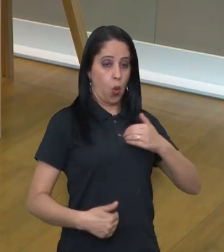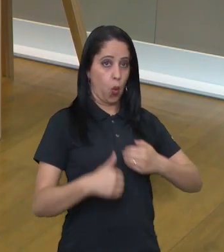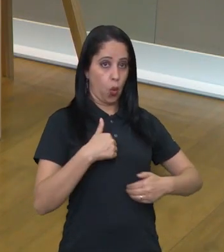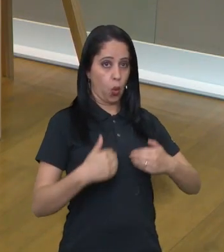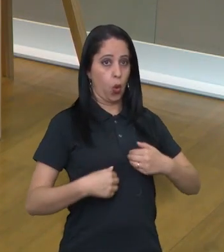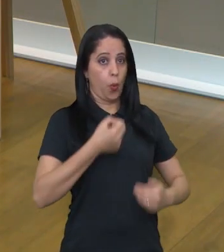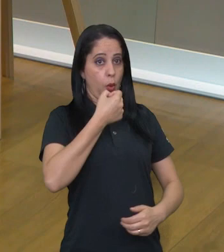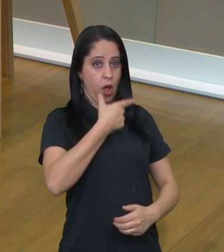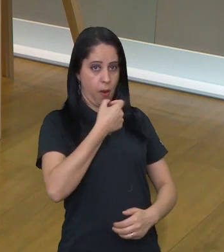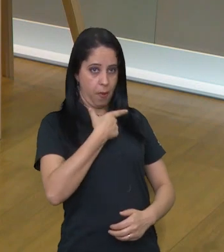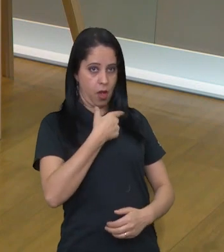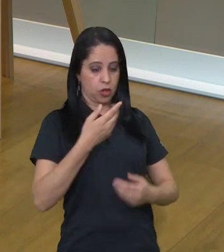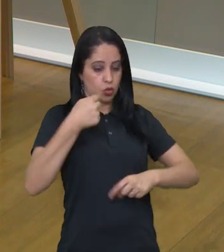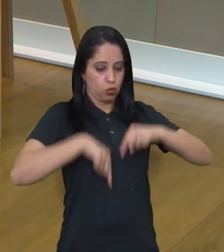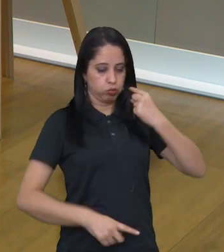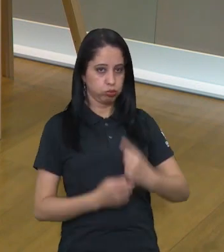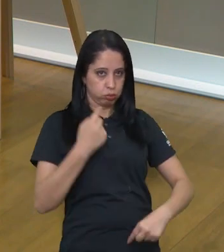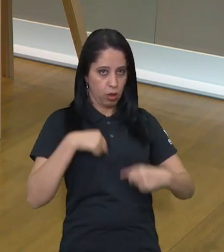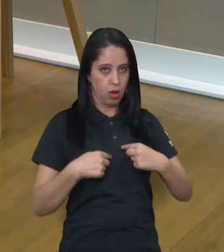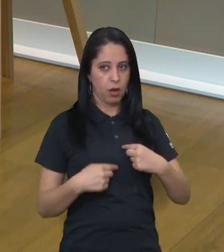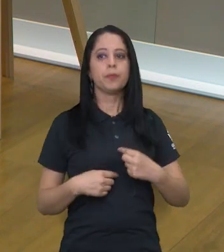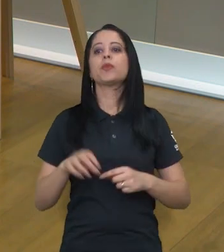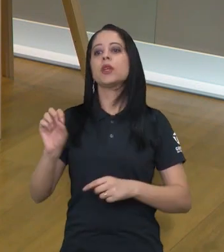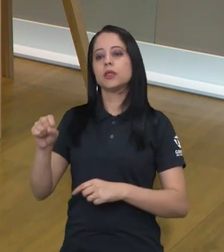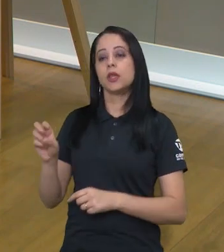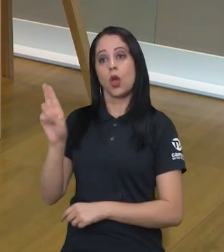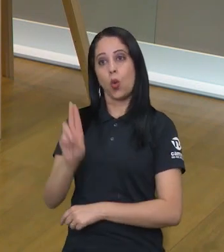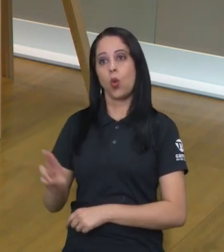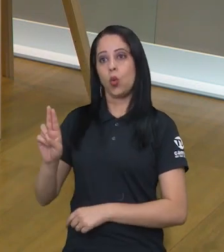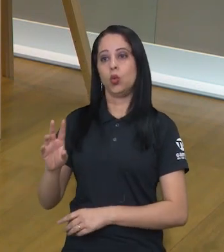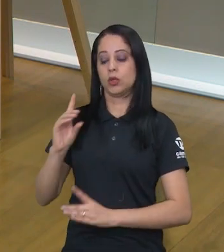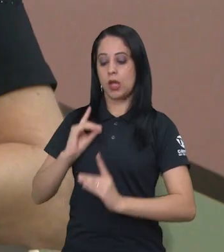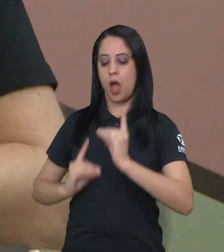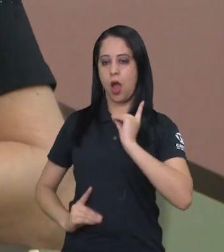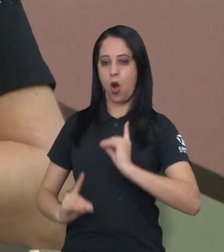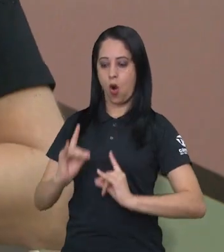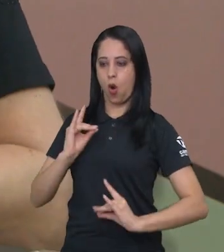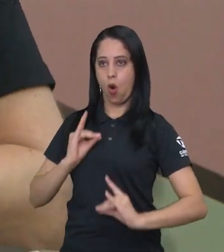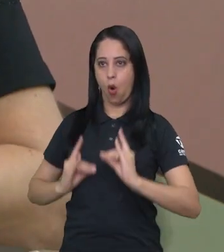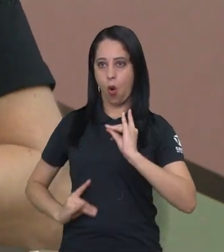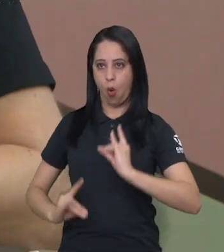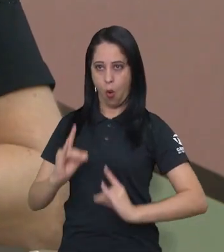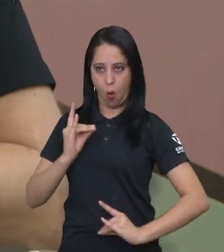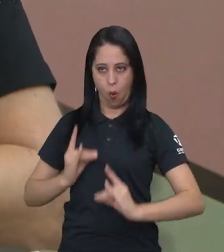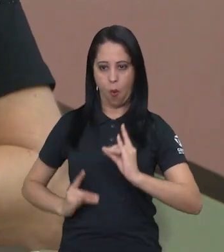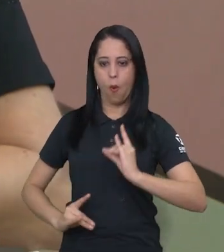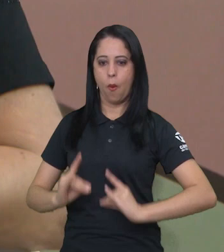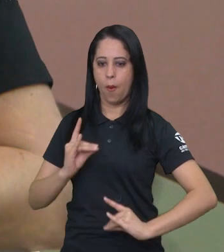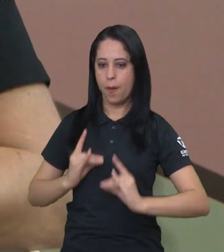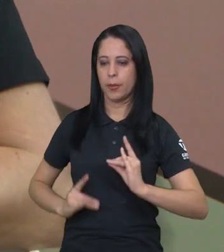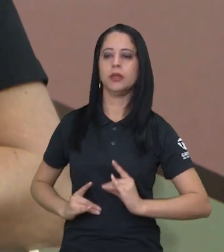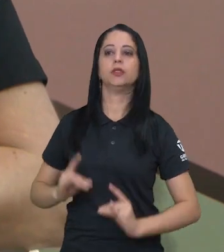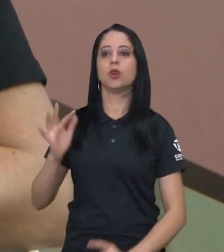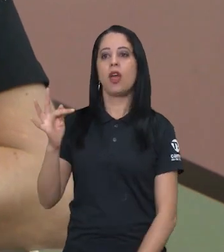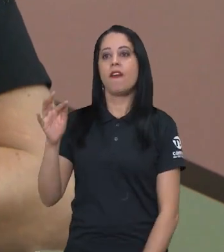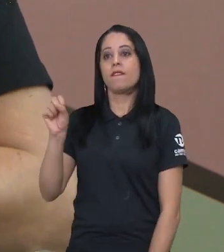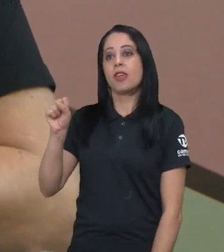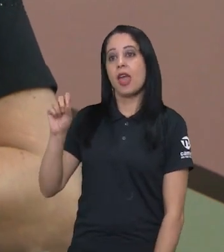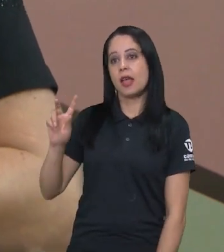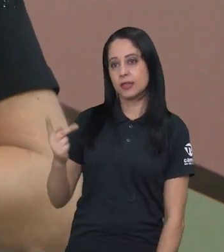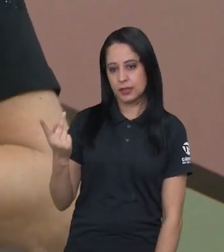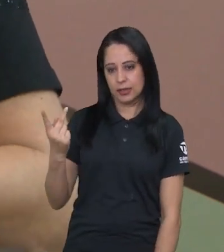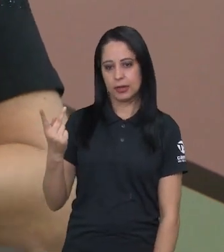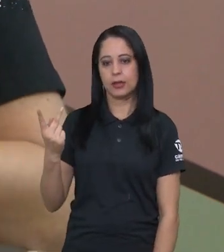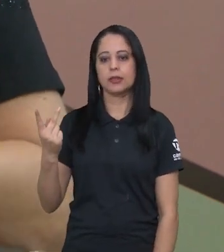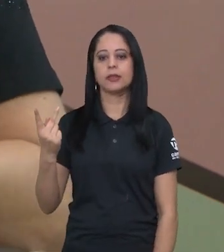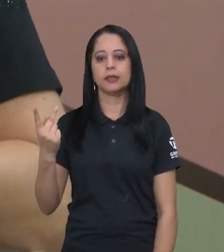incentivo Isso, por meio da medicação. Isso, a gente usa hormônios, né, que são hormônios femininos, a gente usa muito o FSH recombinante,